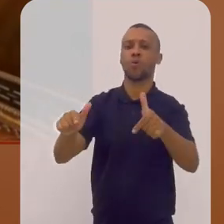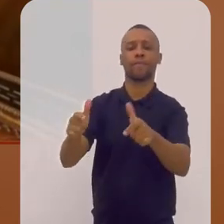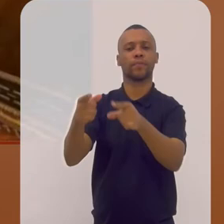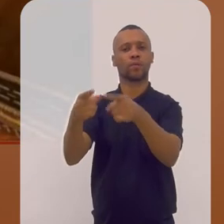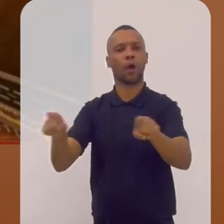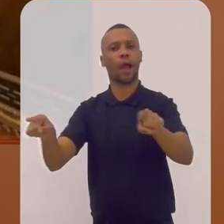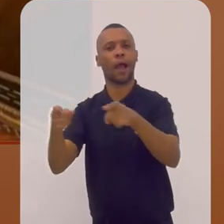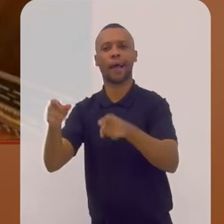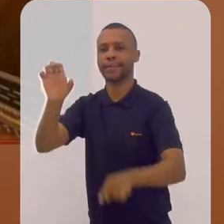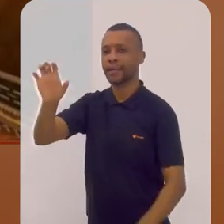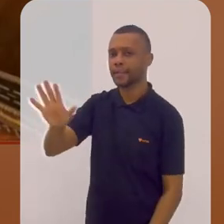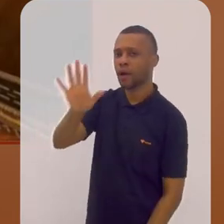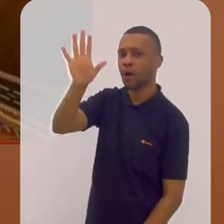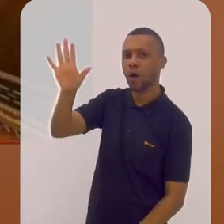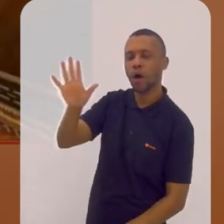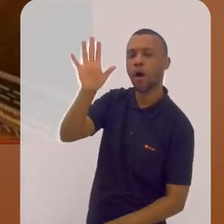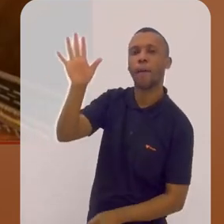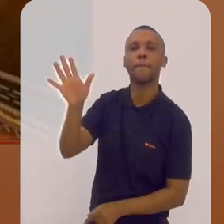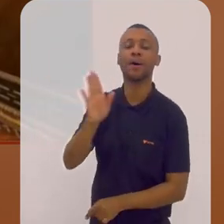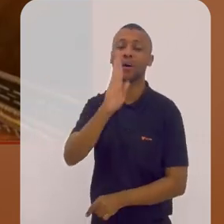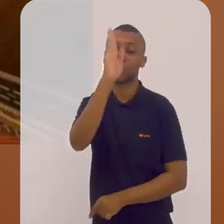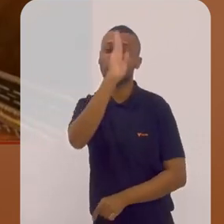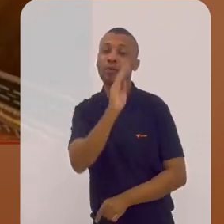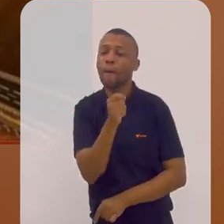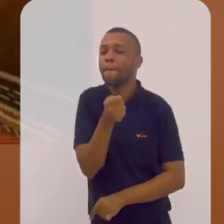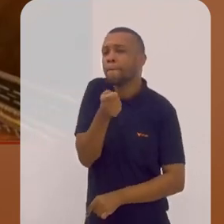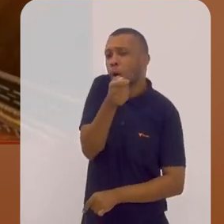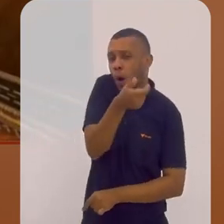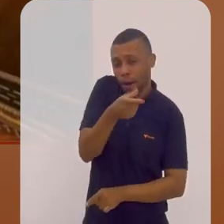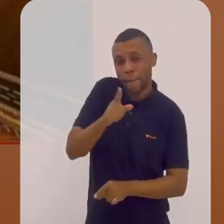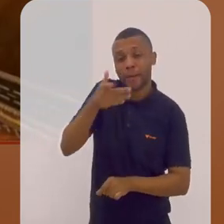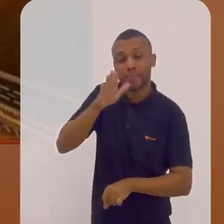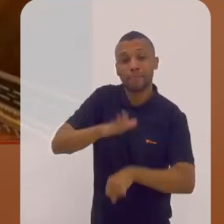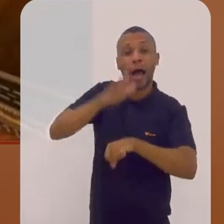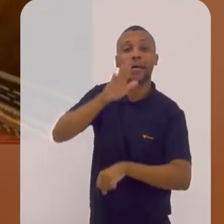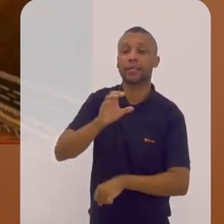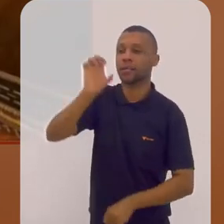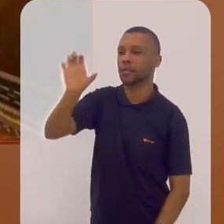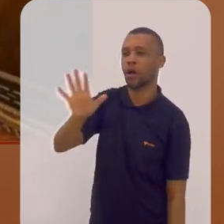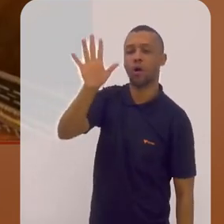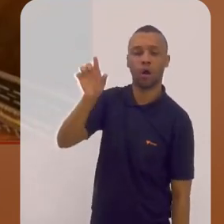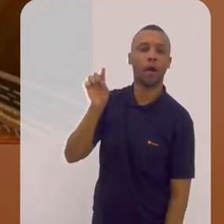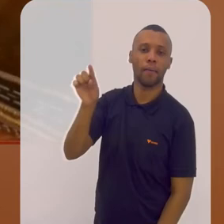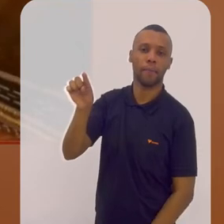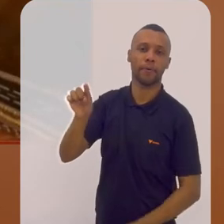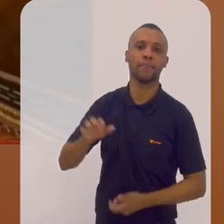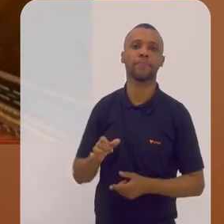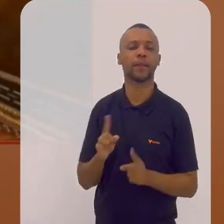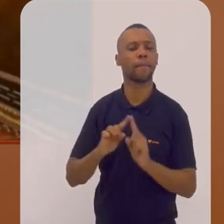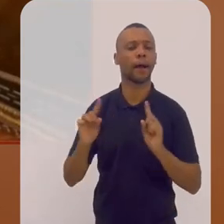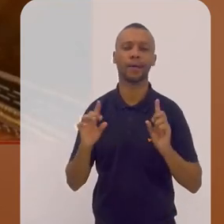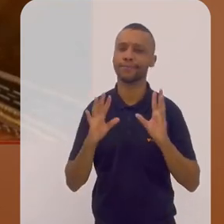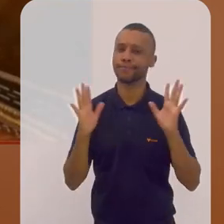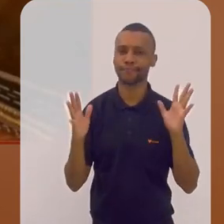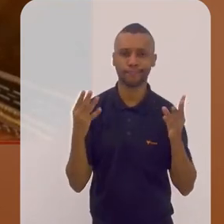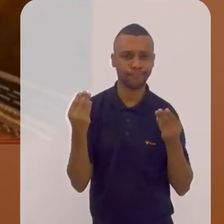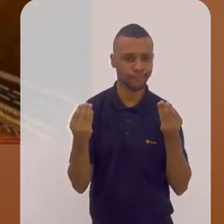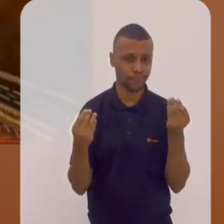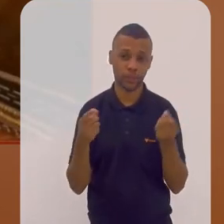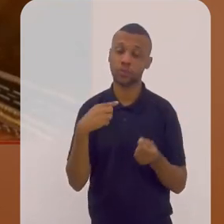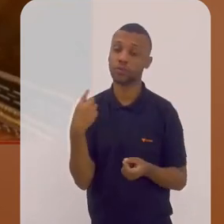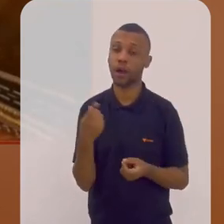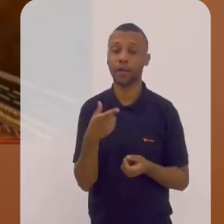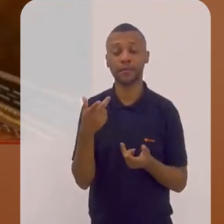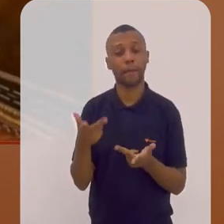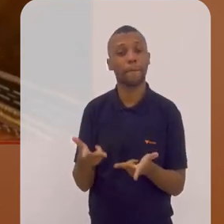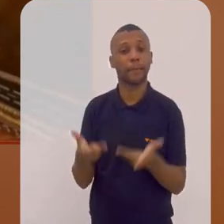muito executada na Europa, aqui um pouco, né? Mais na Europa, mas enfim.